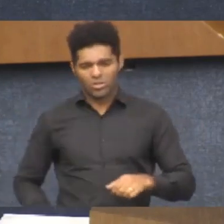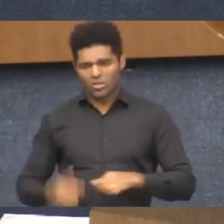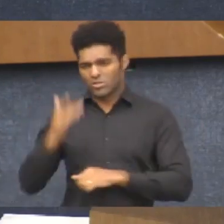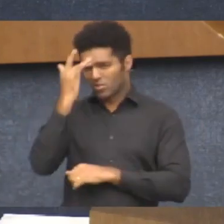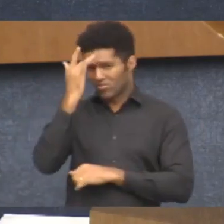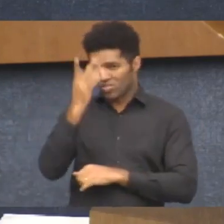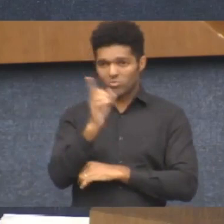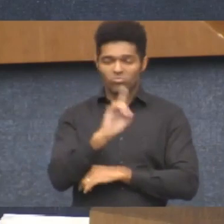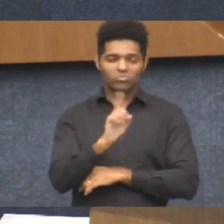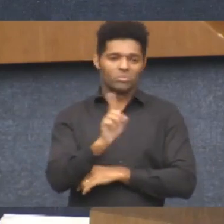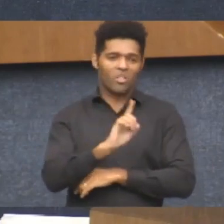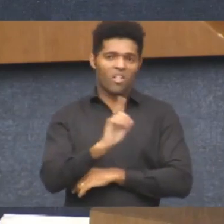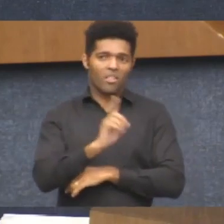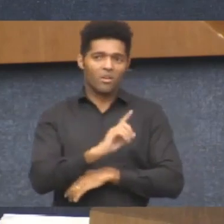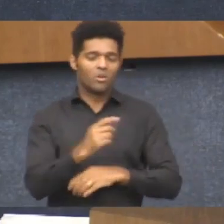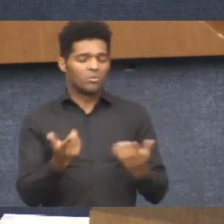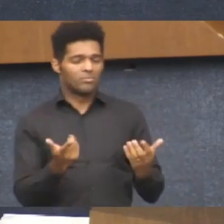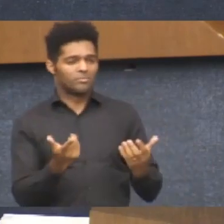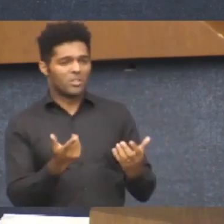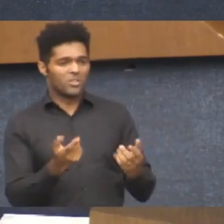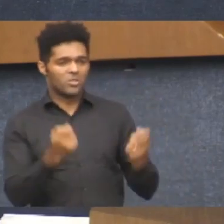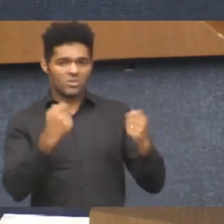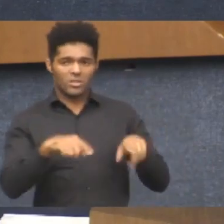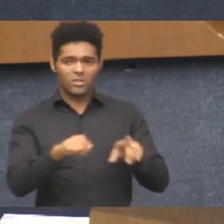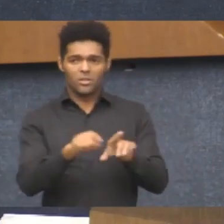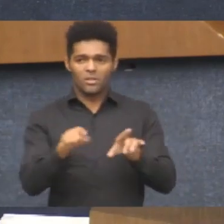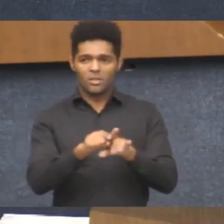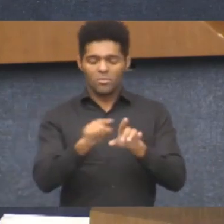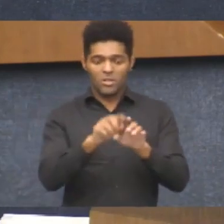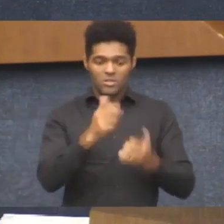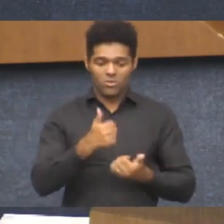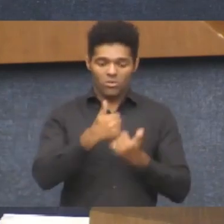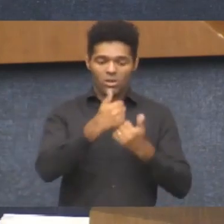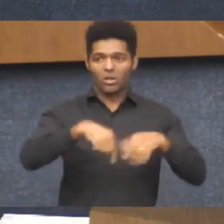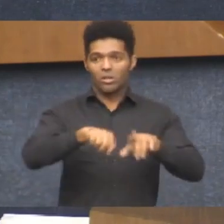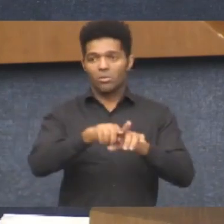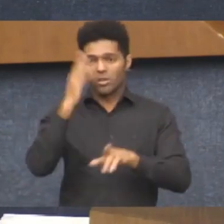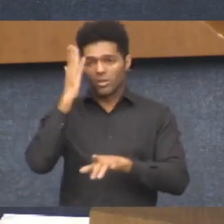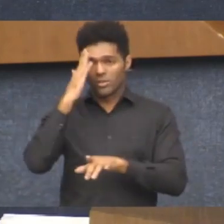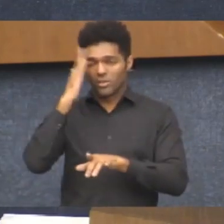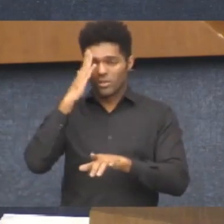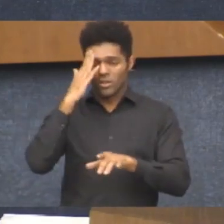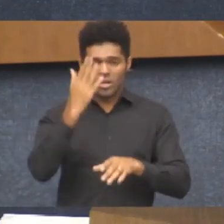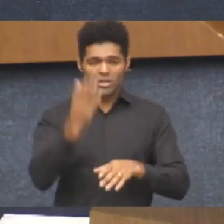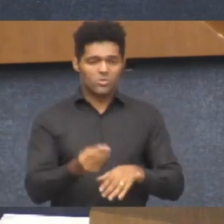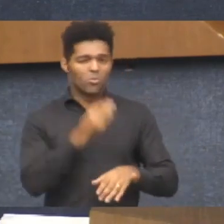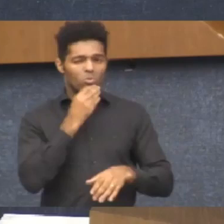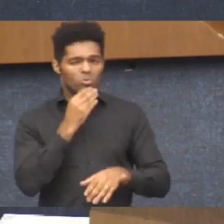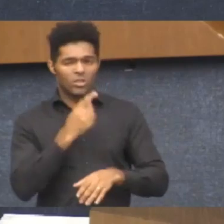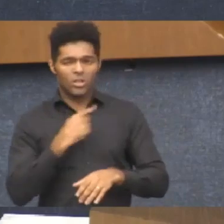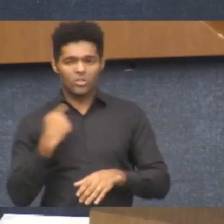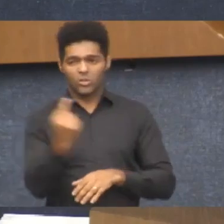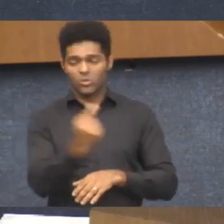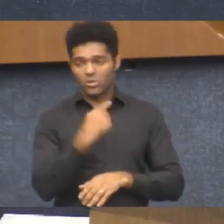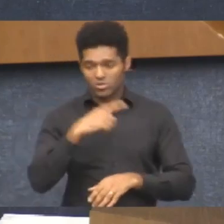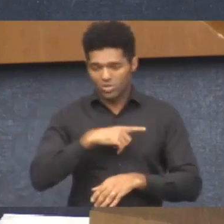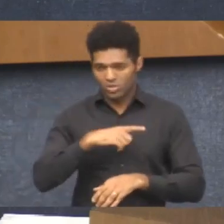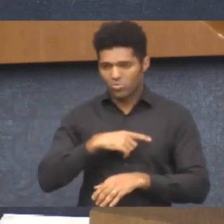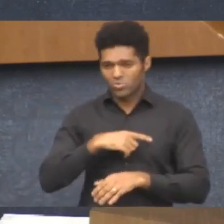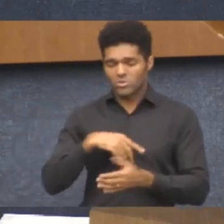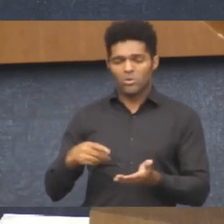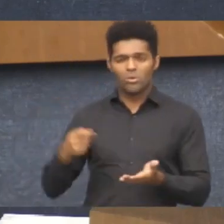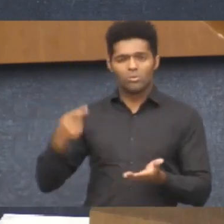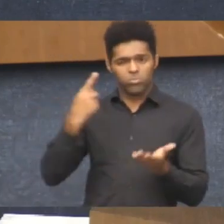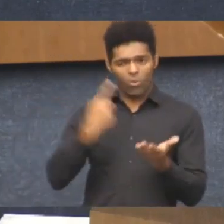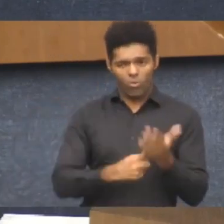se colocar, mas também entender a janela de oportunidades que nós temos, e eu concordo com o Pedro Alves, a gente tem uma janela de